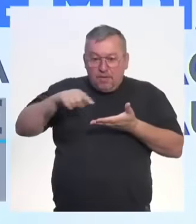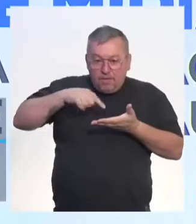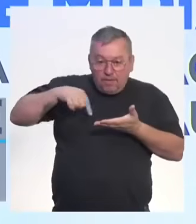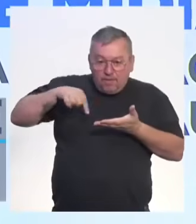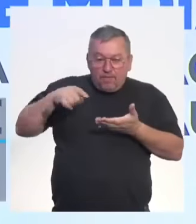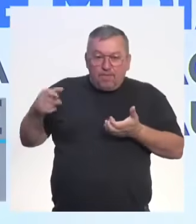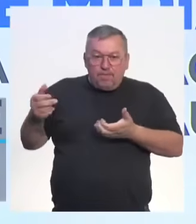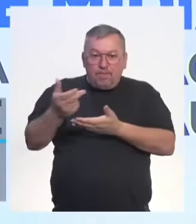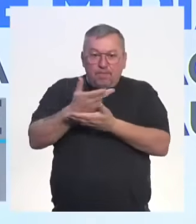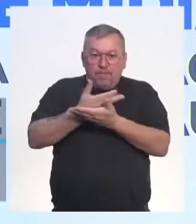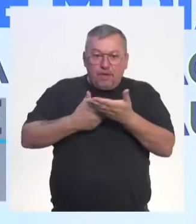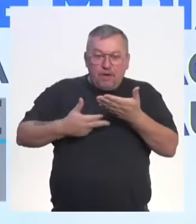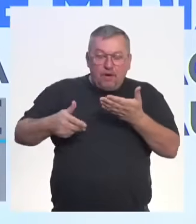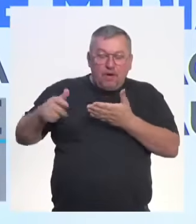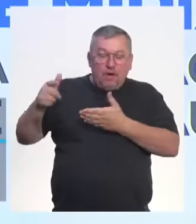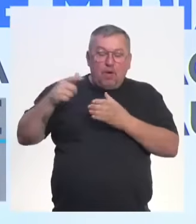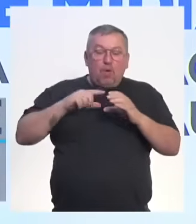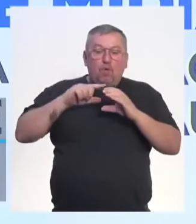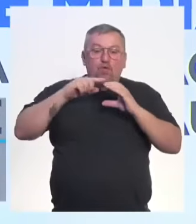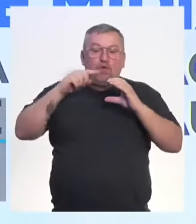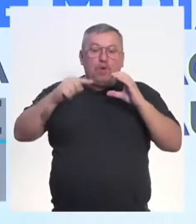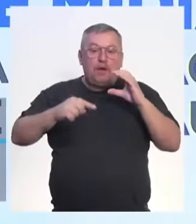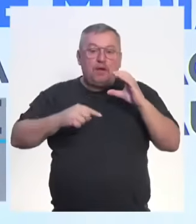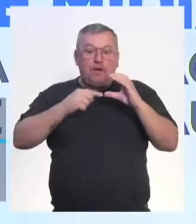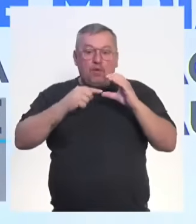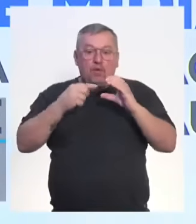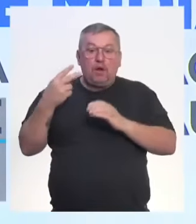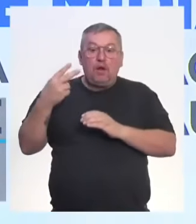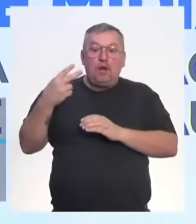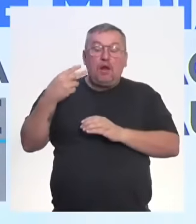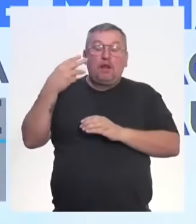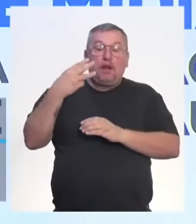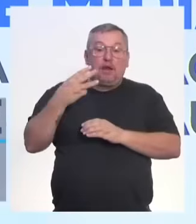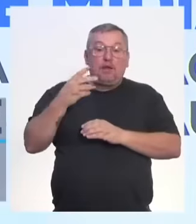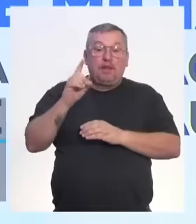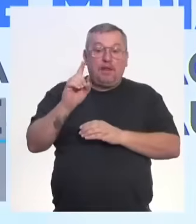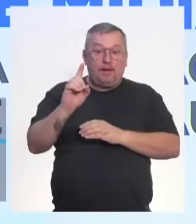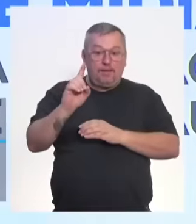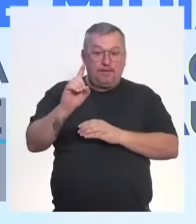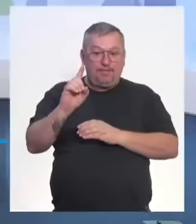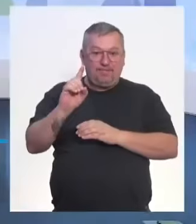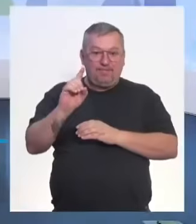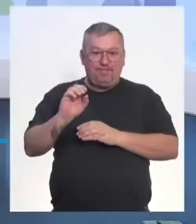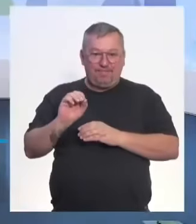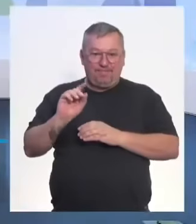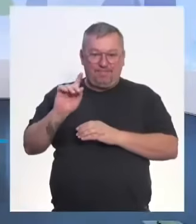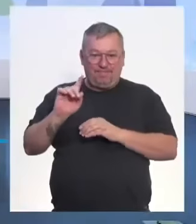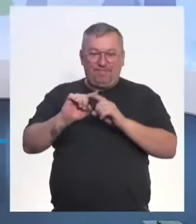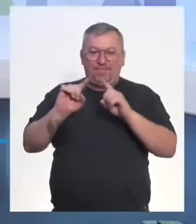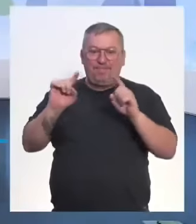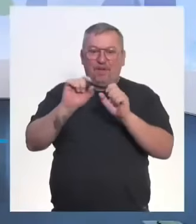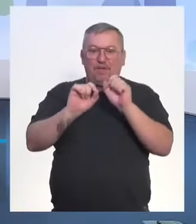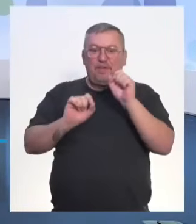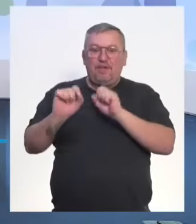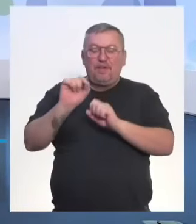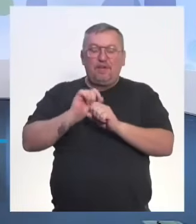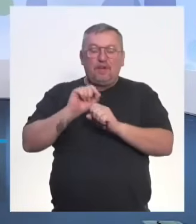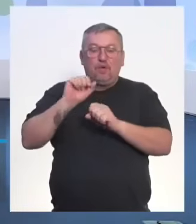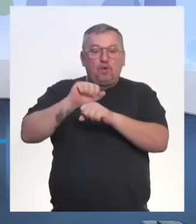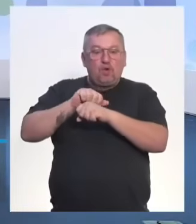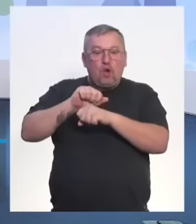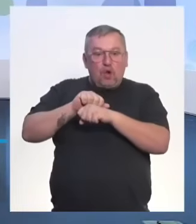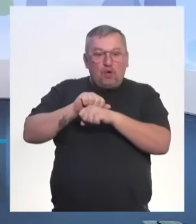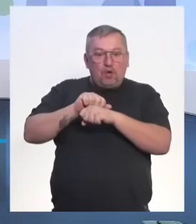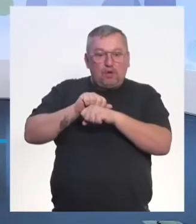construir um sólido geométrico, alguma coisa em 3 dimensões. Vamos falar um pouquinho mais sobre isso, né, Ale? Então, essa questão dos sólidos que é